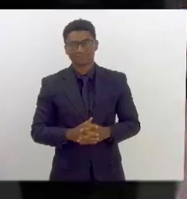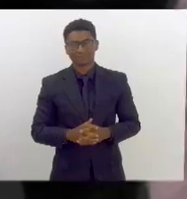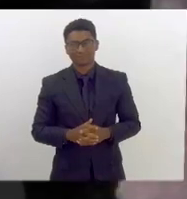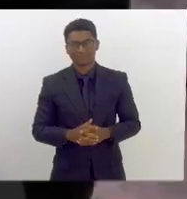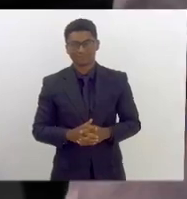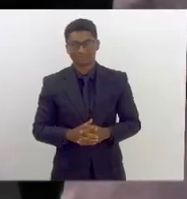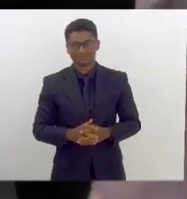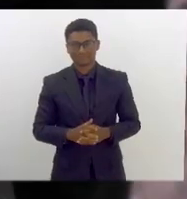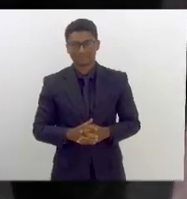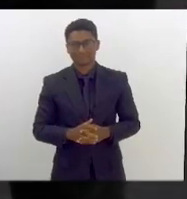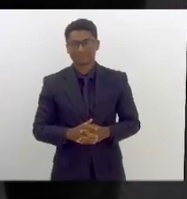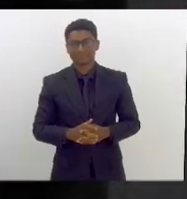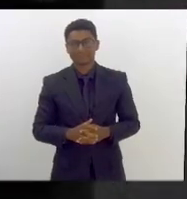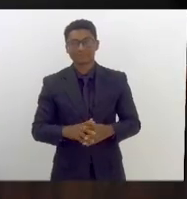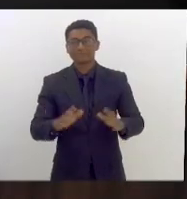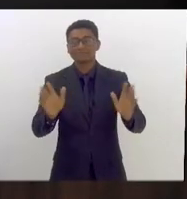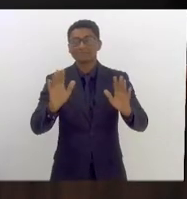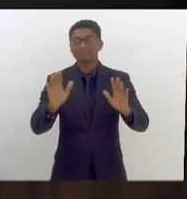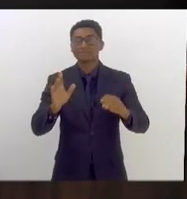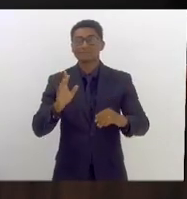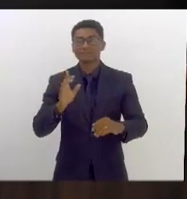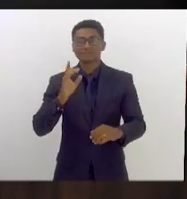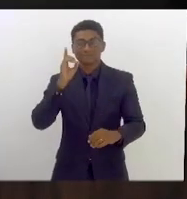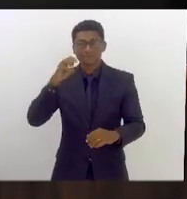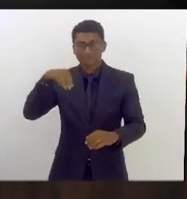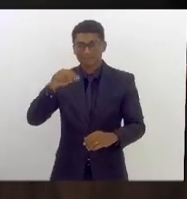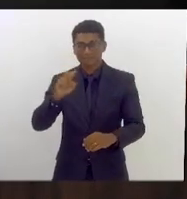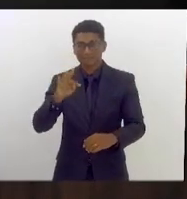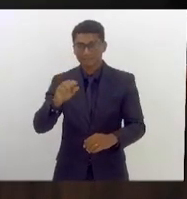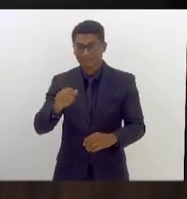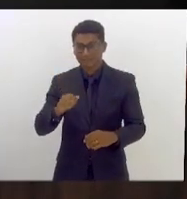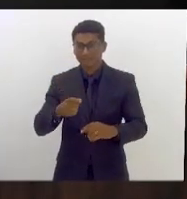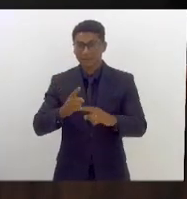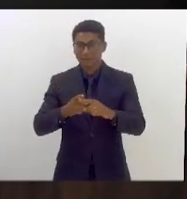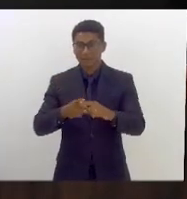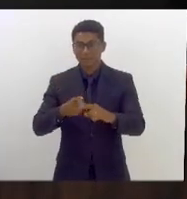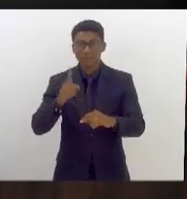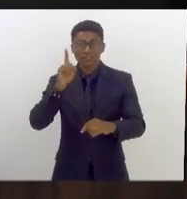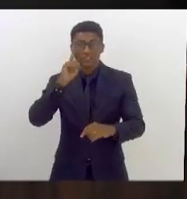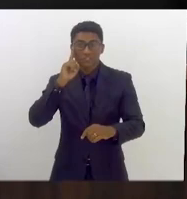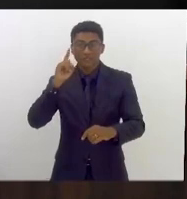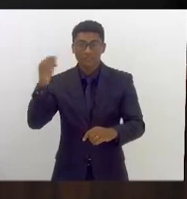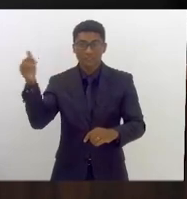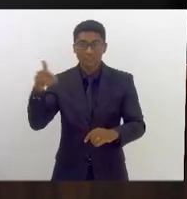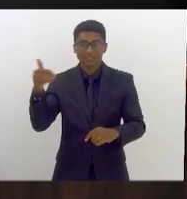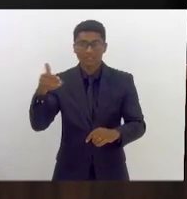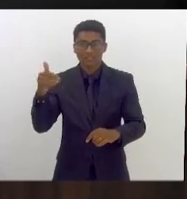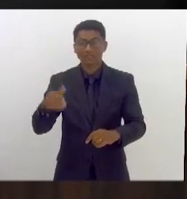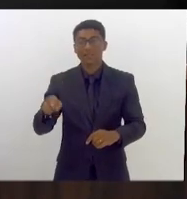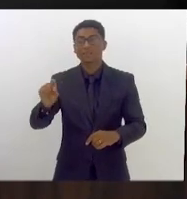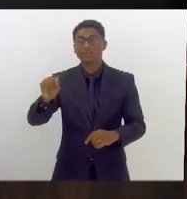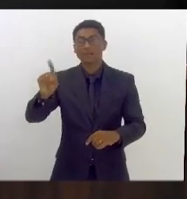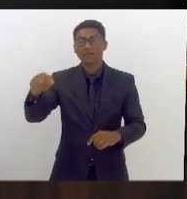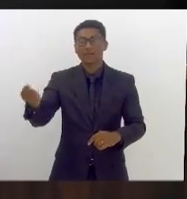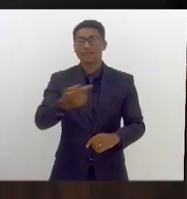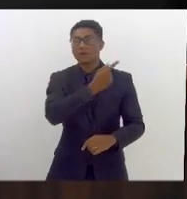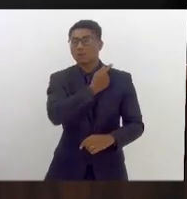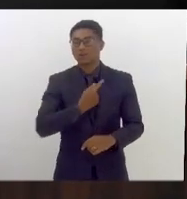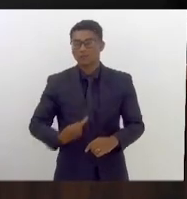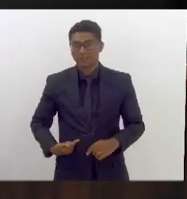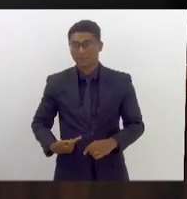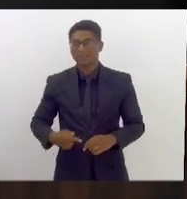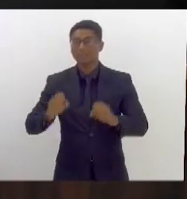queria dizer... Deputada Marta Rocha, ele não entendeu, porque nos dias que ele veio aqui, ele estava como governador. Como governador, exatamente. Então,